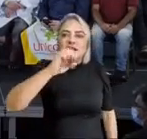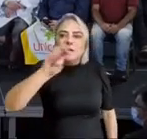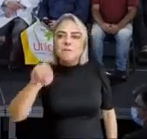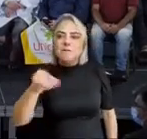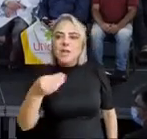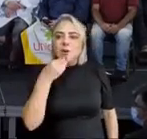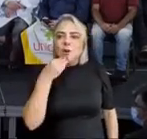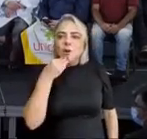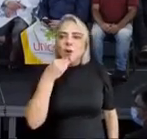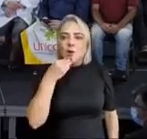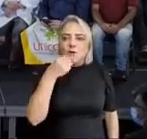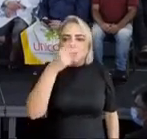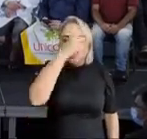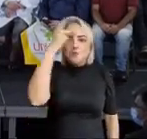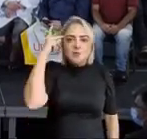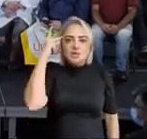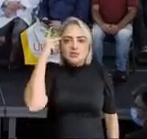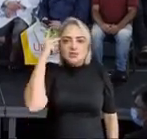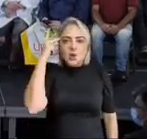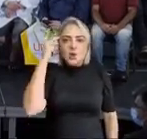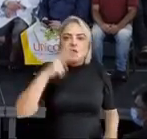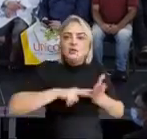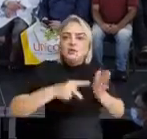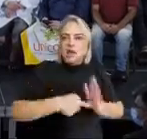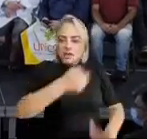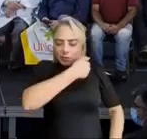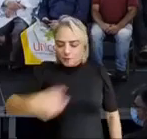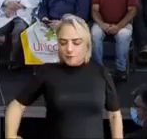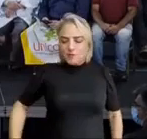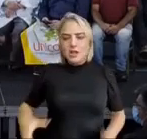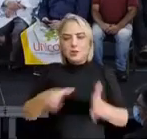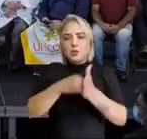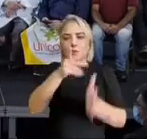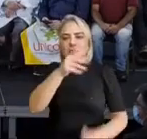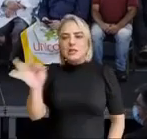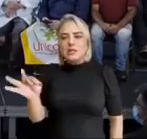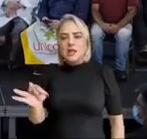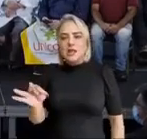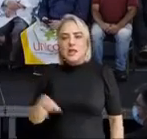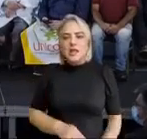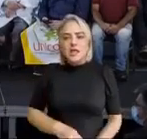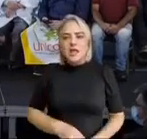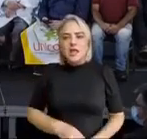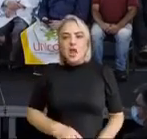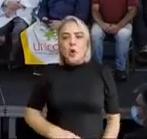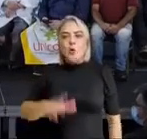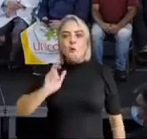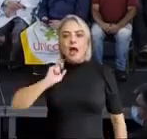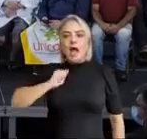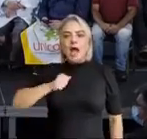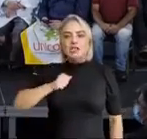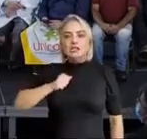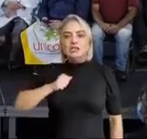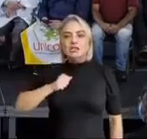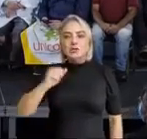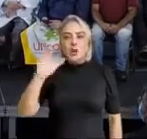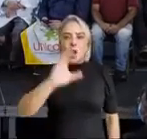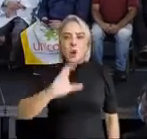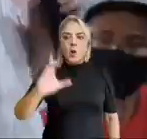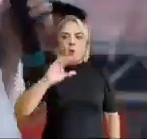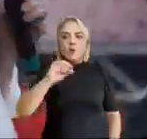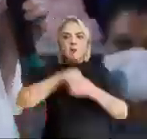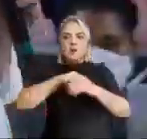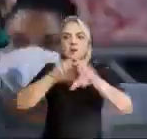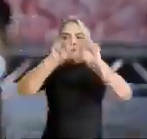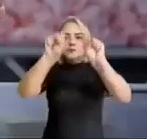milhões significa que no governo do PT a gente colocou uma Argentina e uma Colômbia dentro do sistema